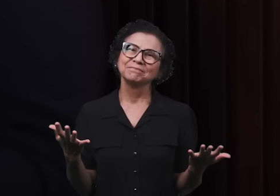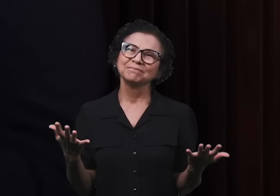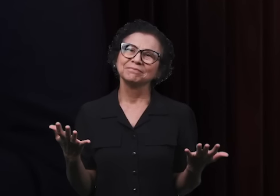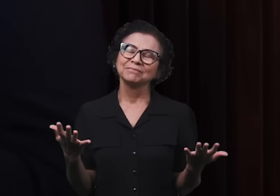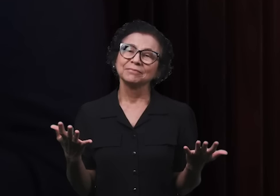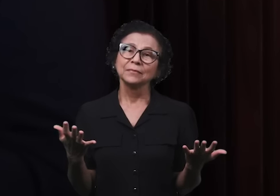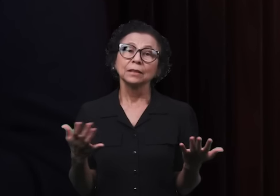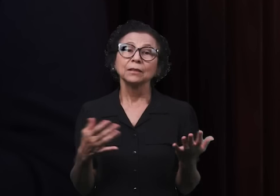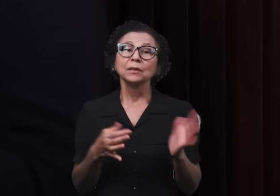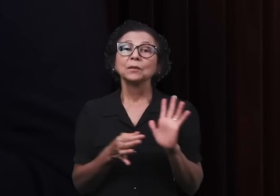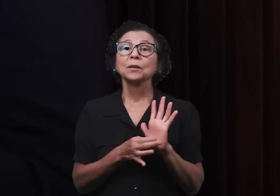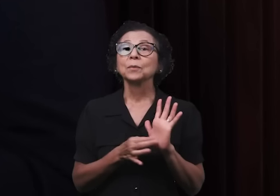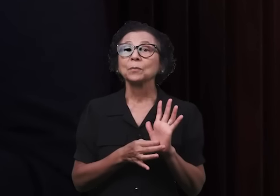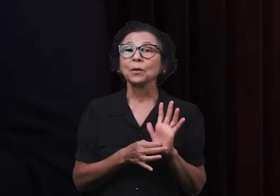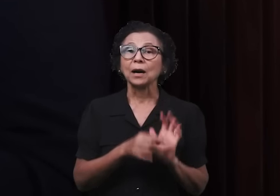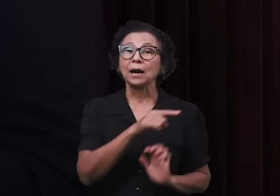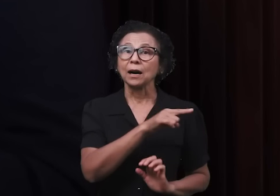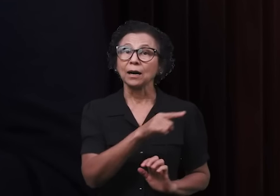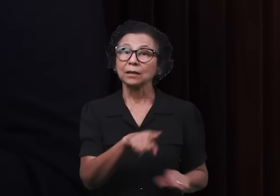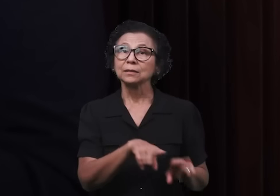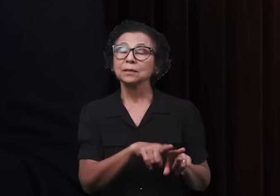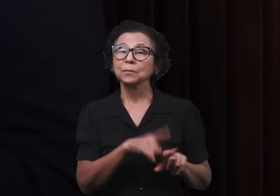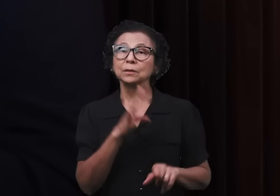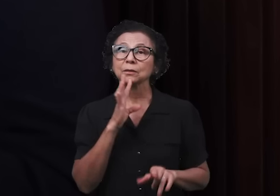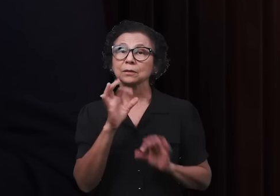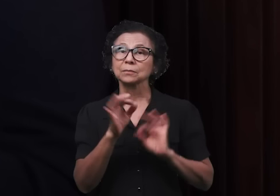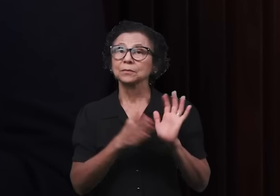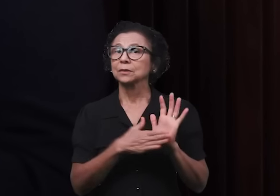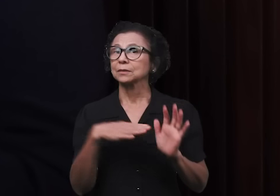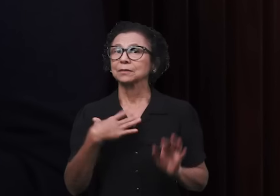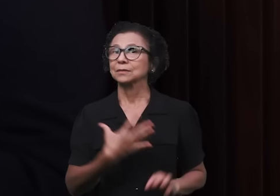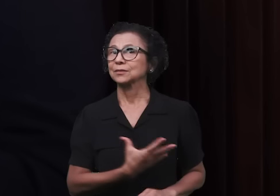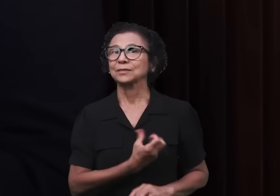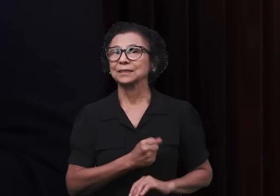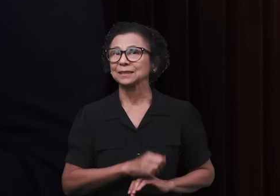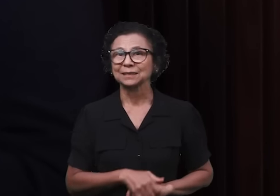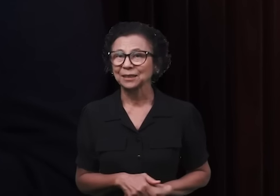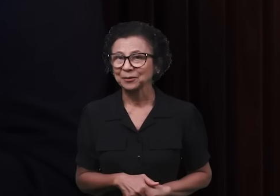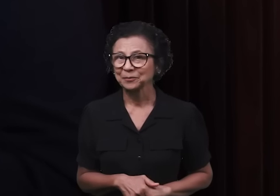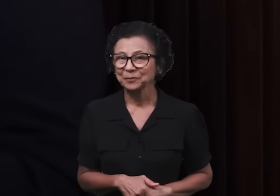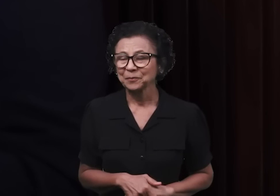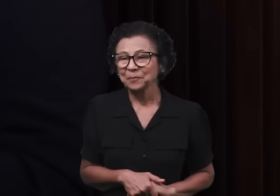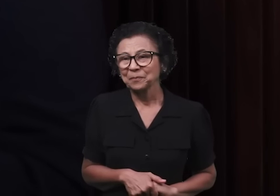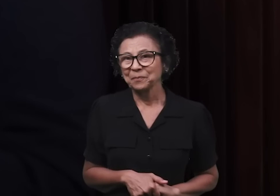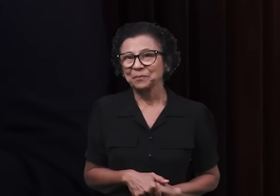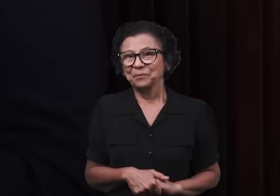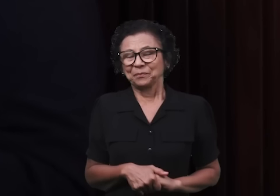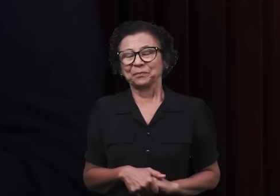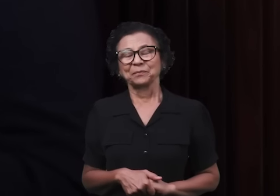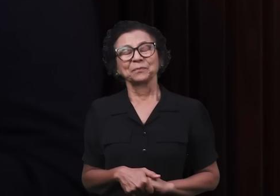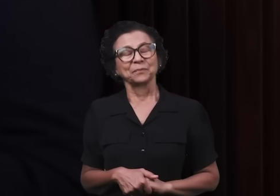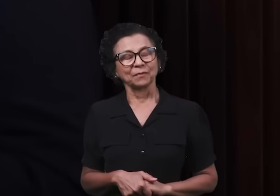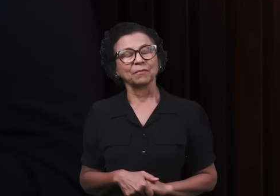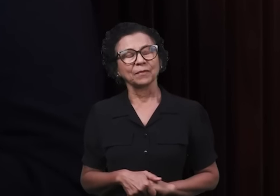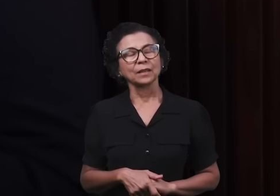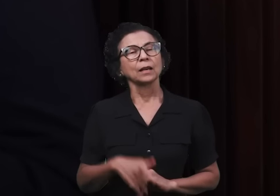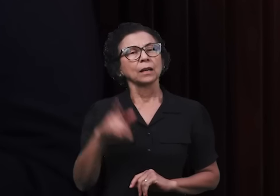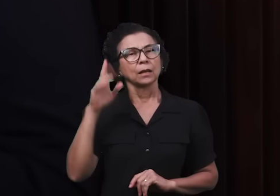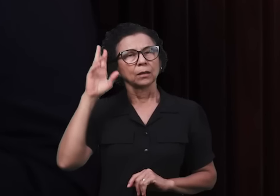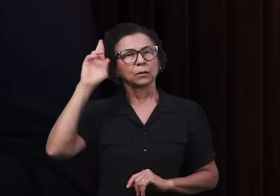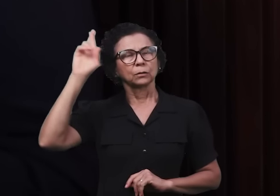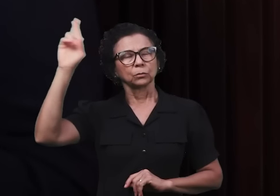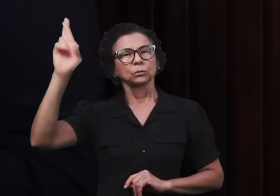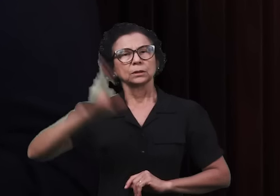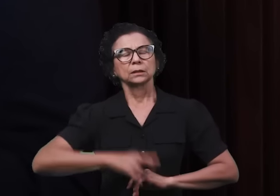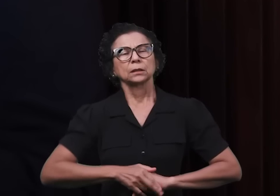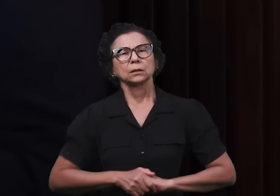todos. Qual o propósito disso? Para que eles também alcancem a bênção da salvação. Então nós não estamos isentos de estar neste mundo, mas o